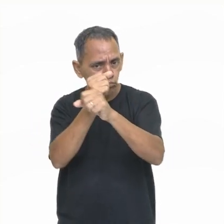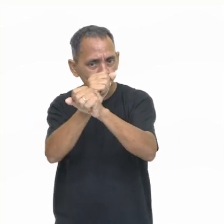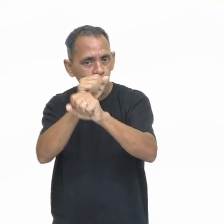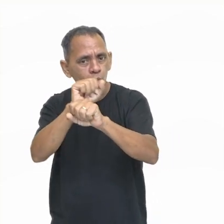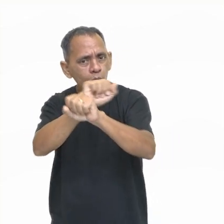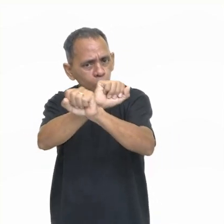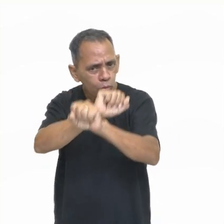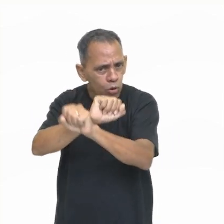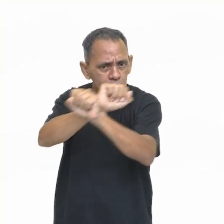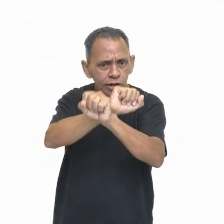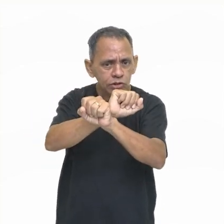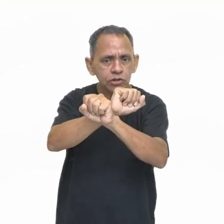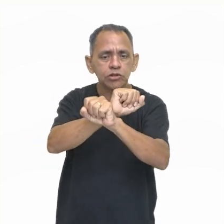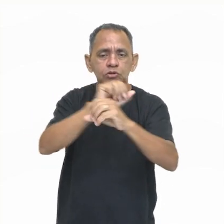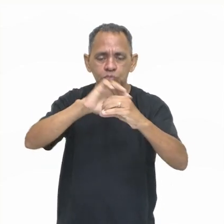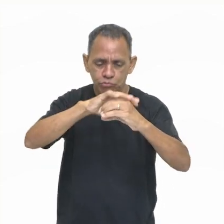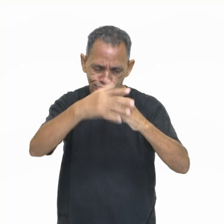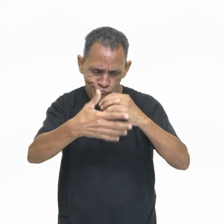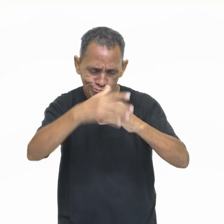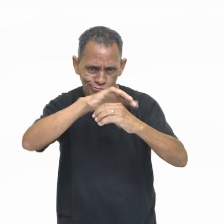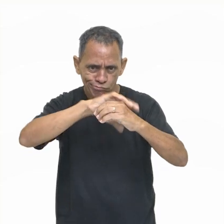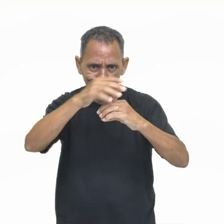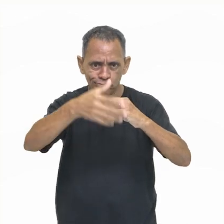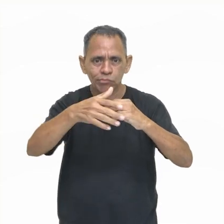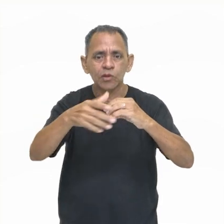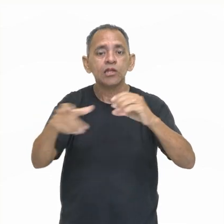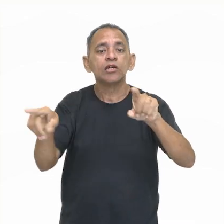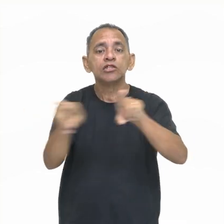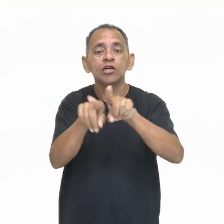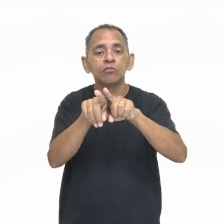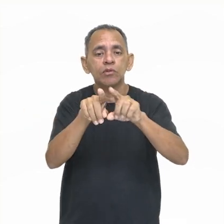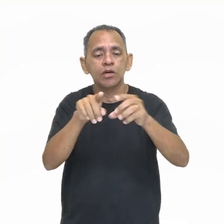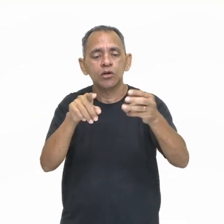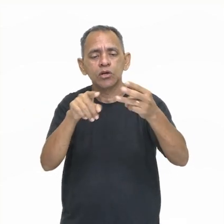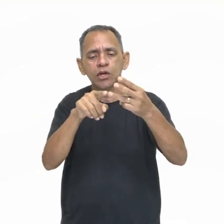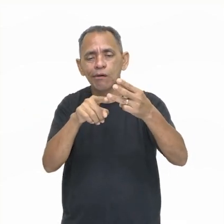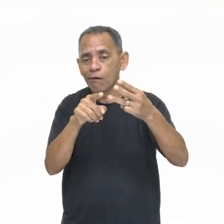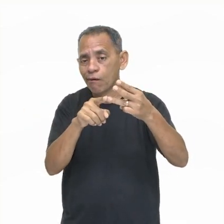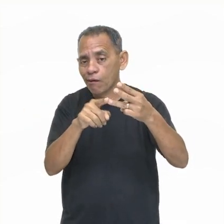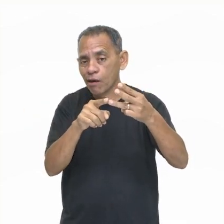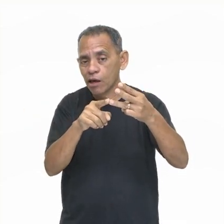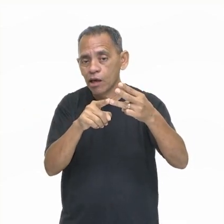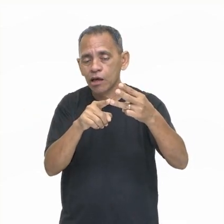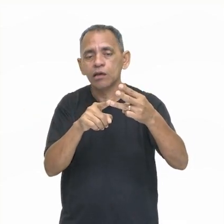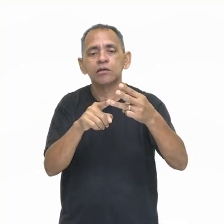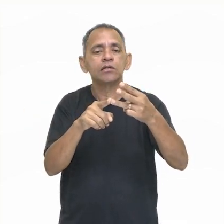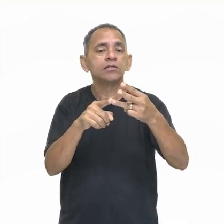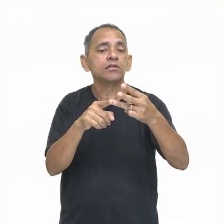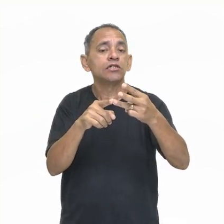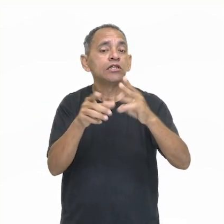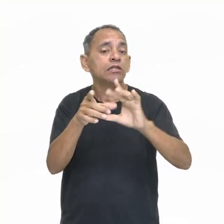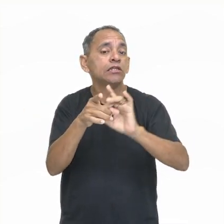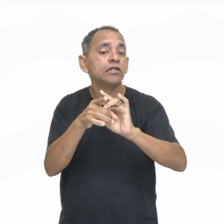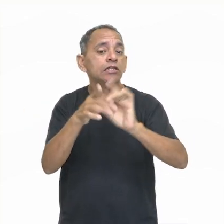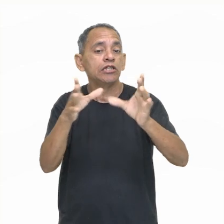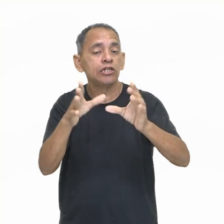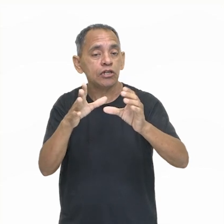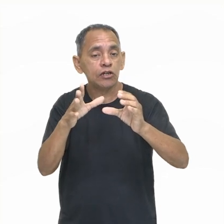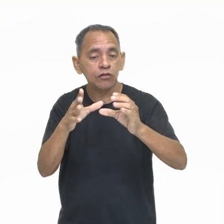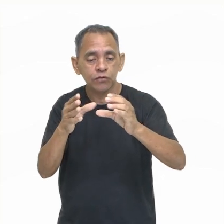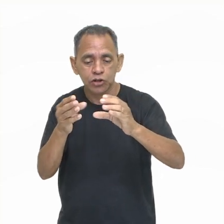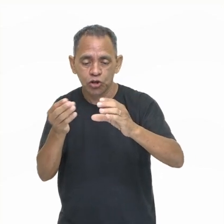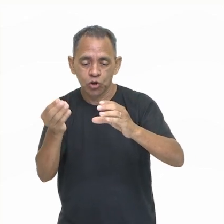pela membrana. E também permitir que as diferenças entre o meio externo e o